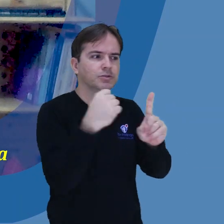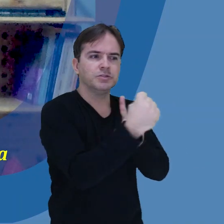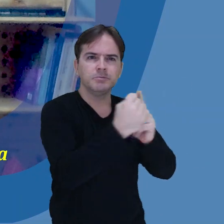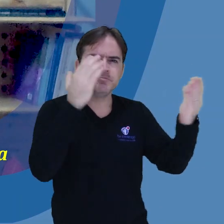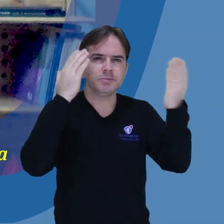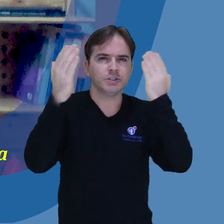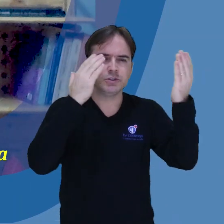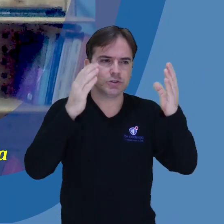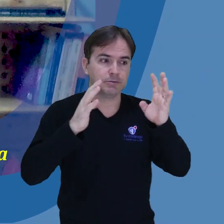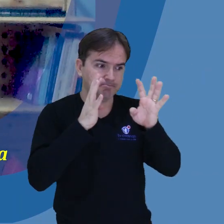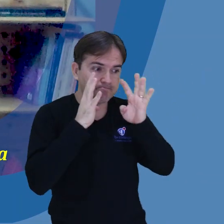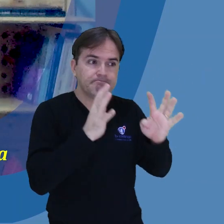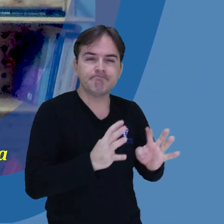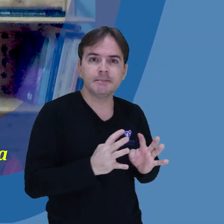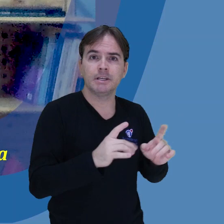da Covid-19.